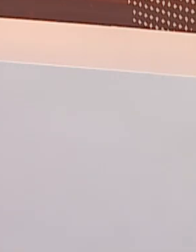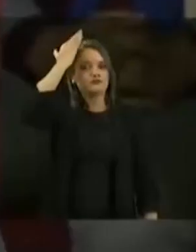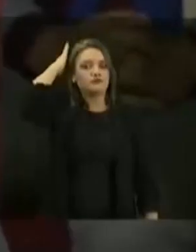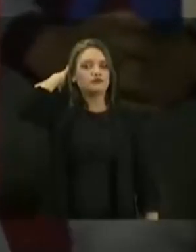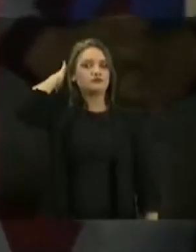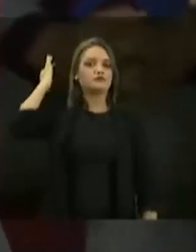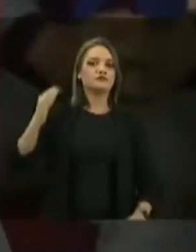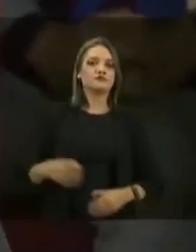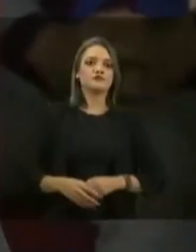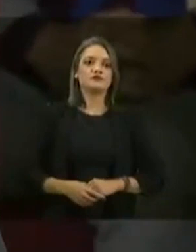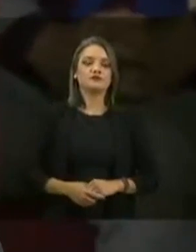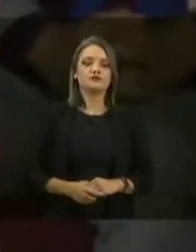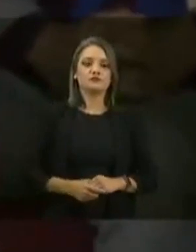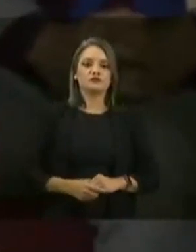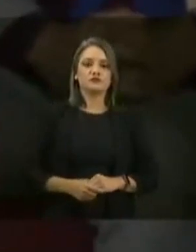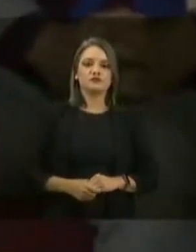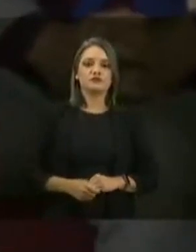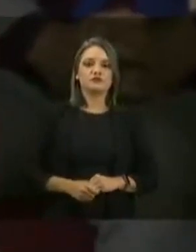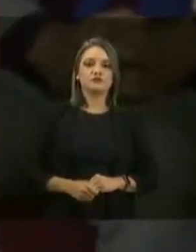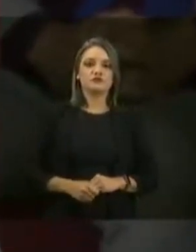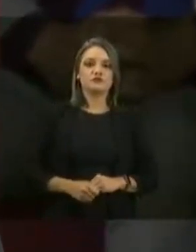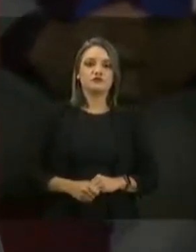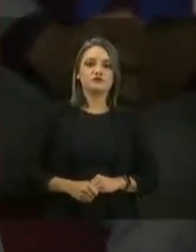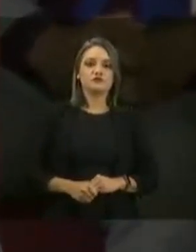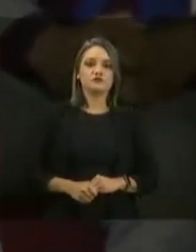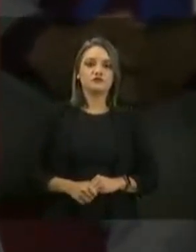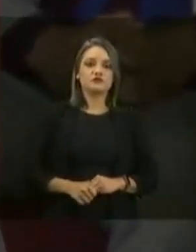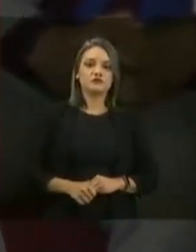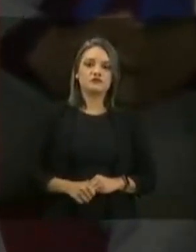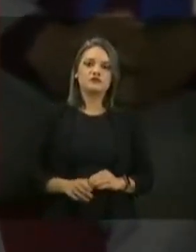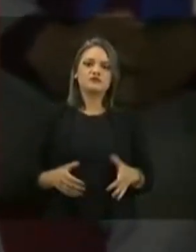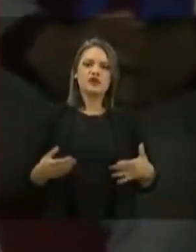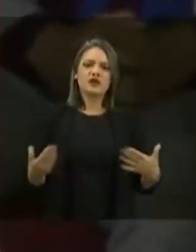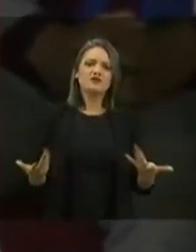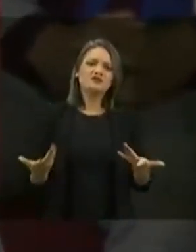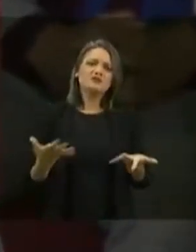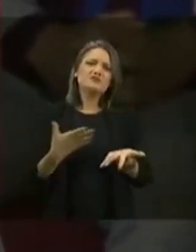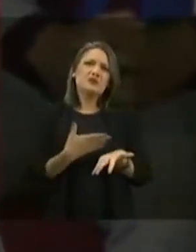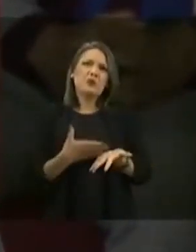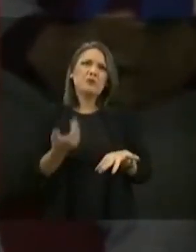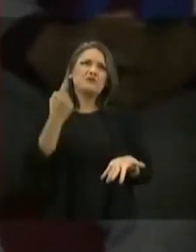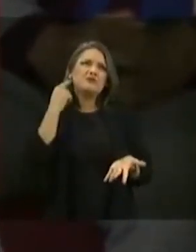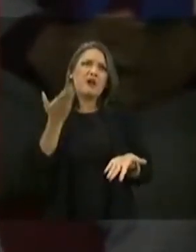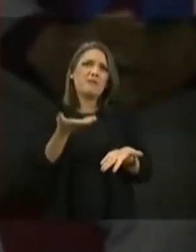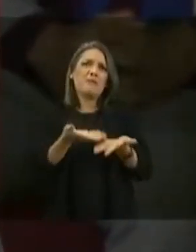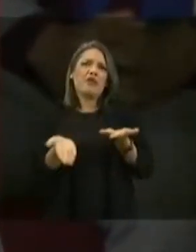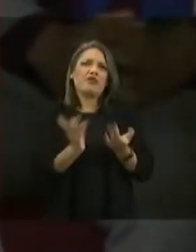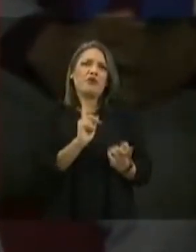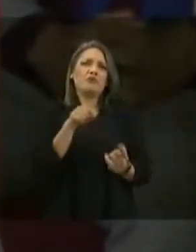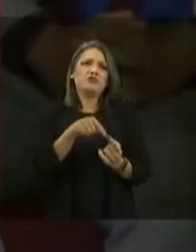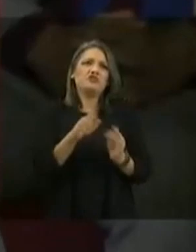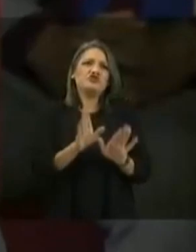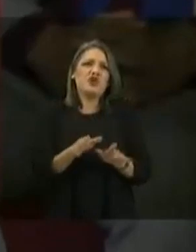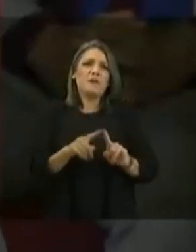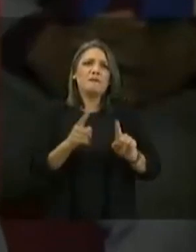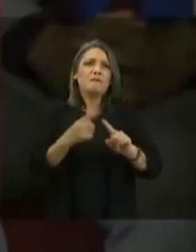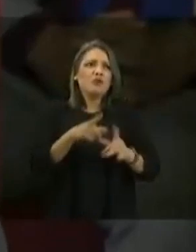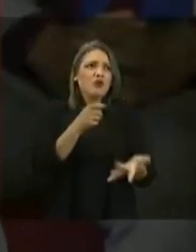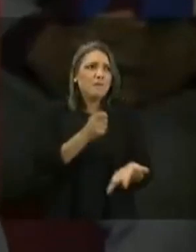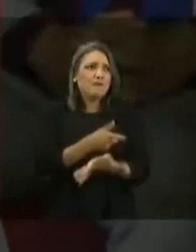2022. Relator da ação, o ministro Luiz Fux votou que a Constituição não permite uma intervenção